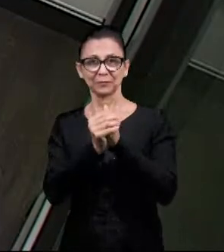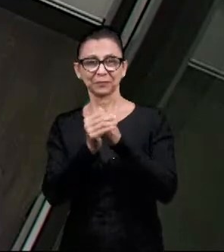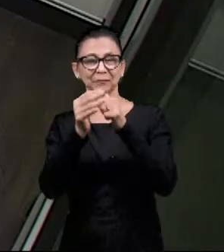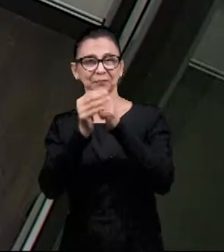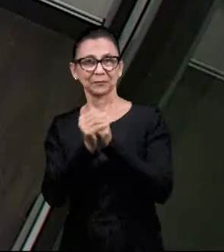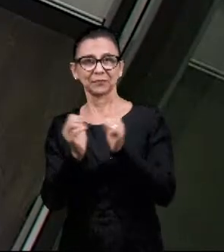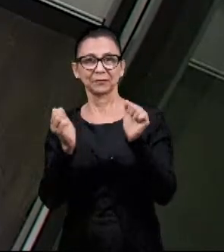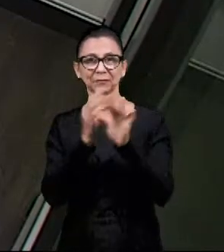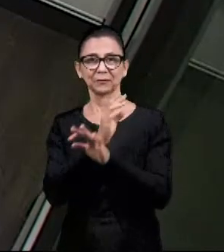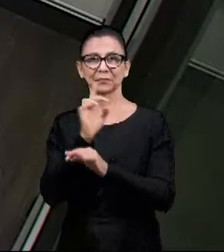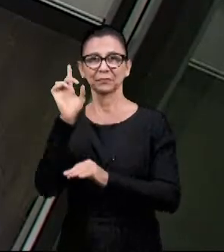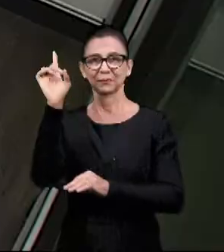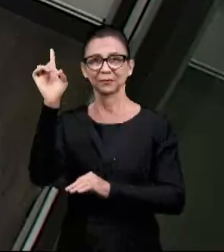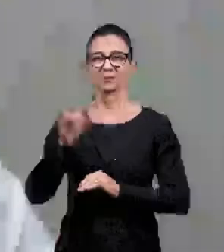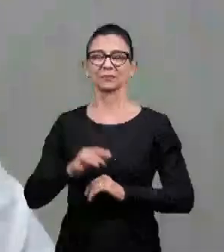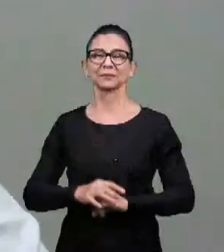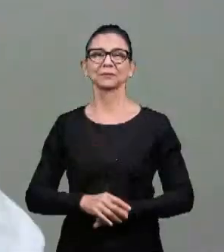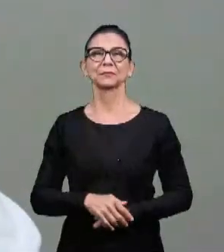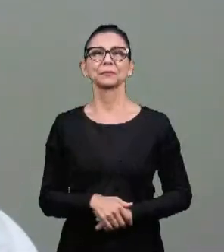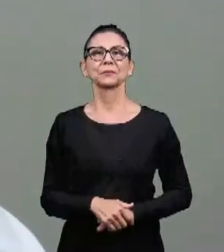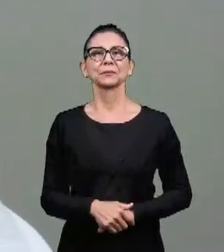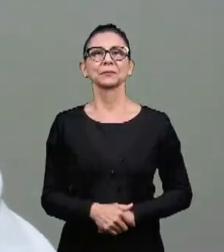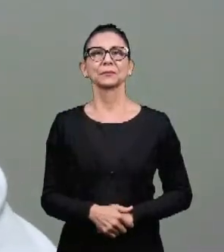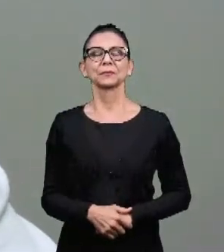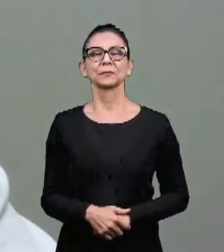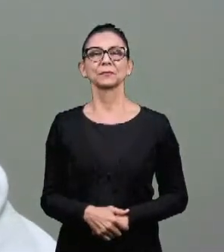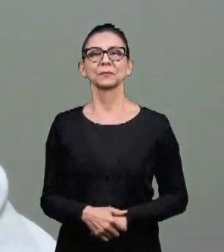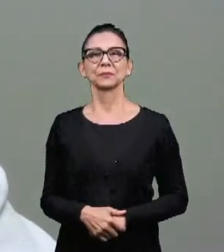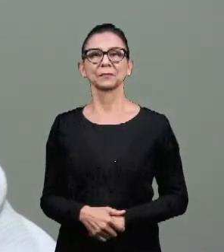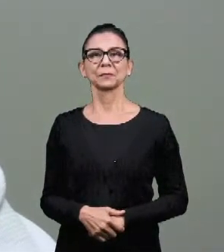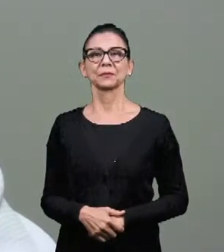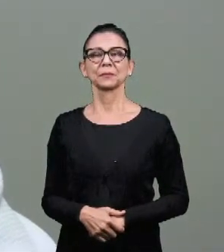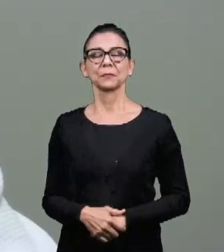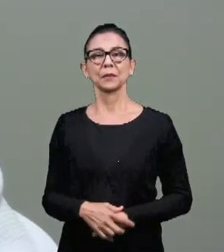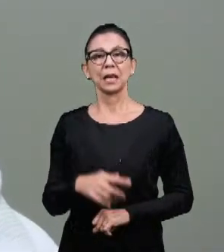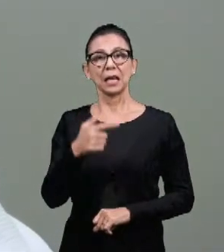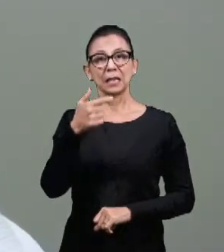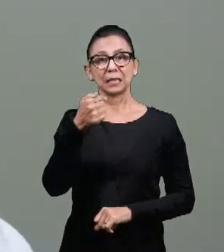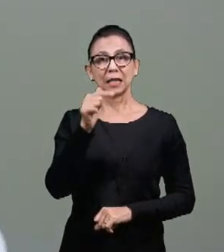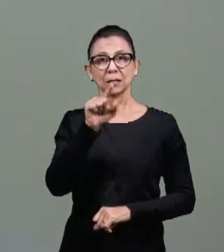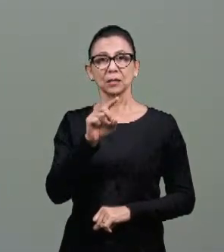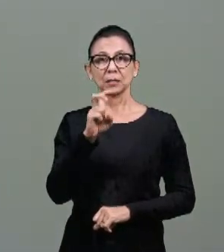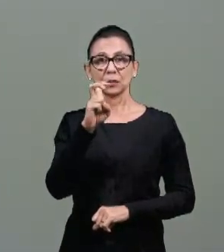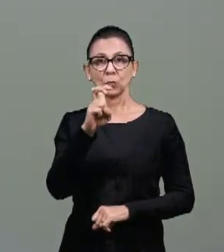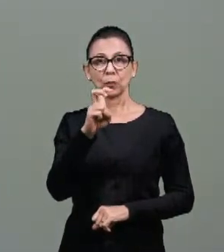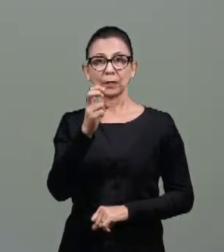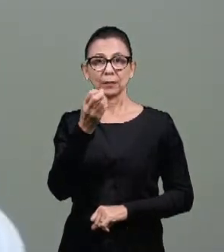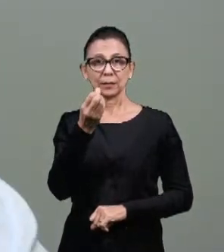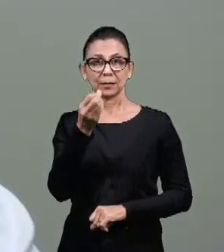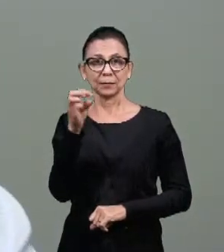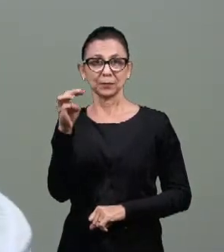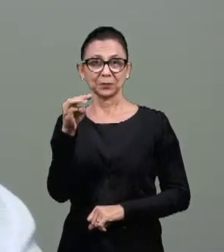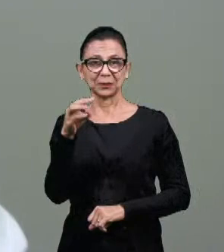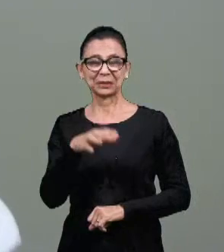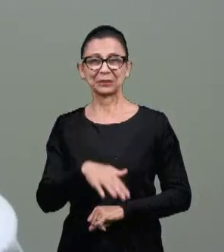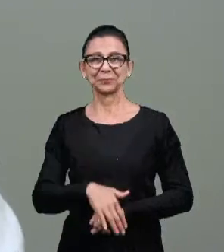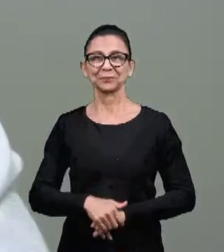a Deus. Maravilha. 7 horas mais 56 minutos agora.